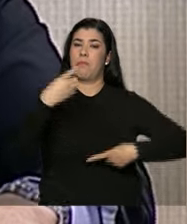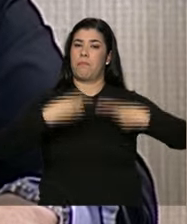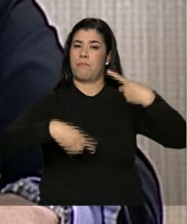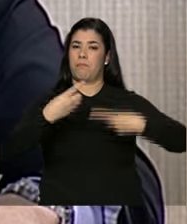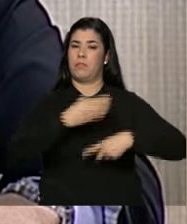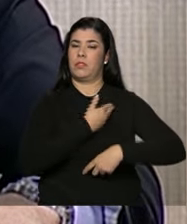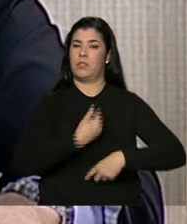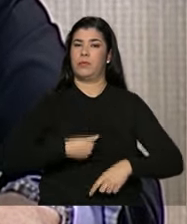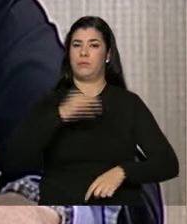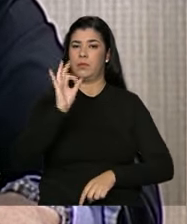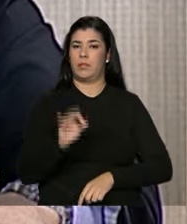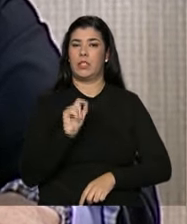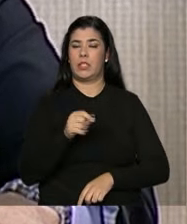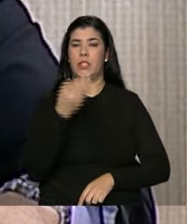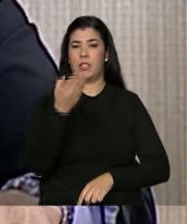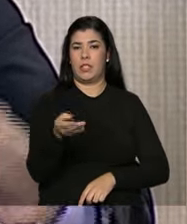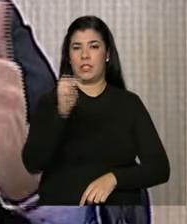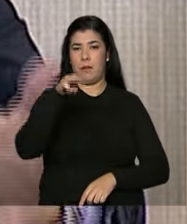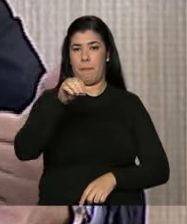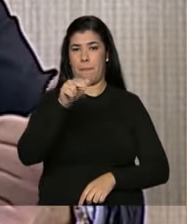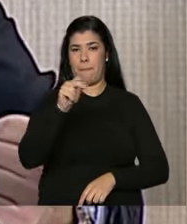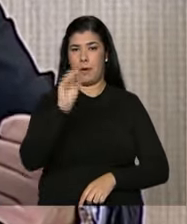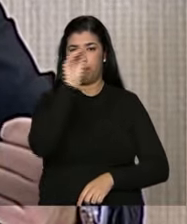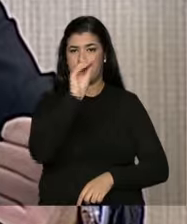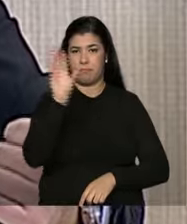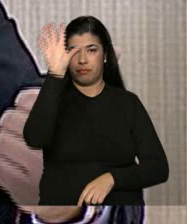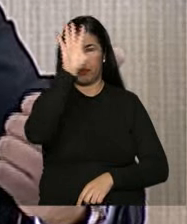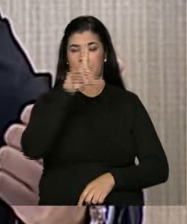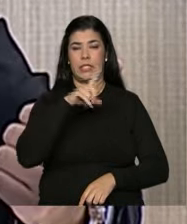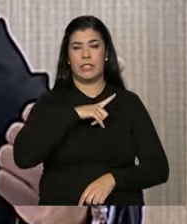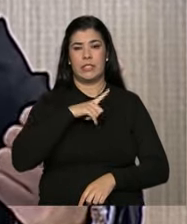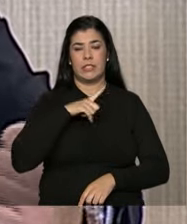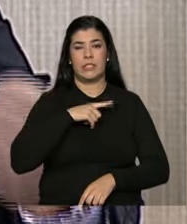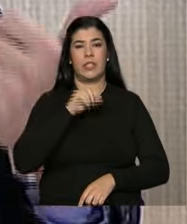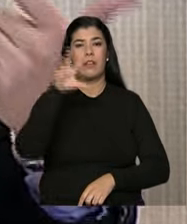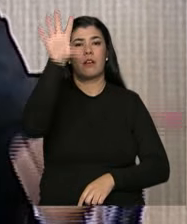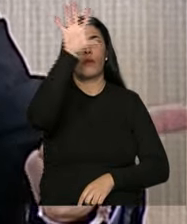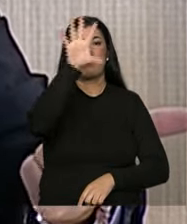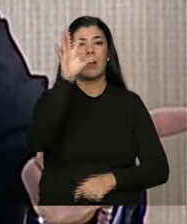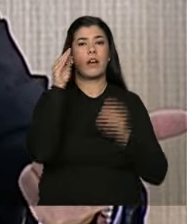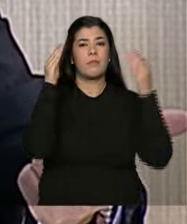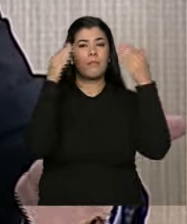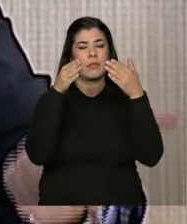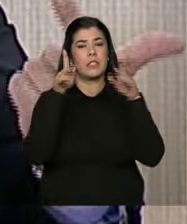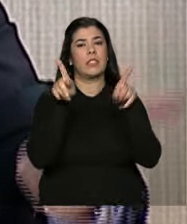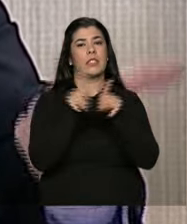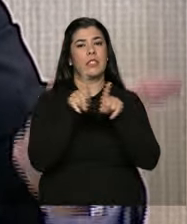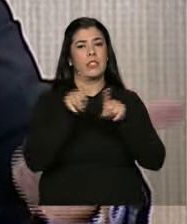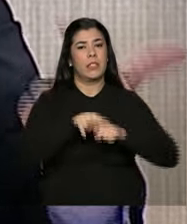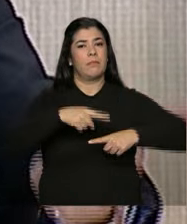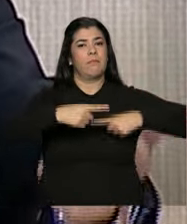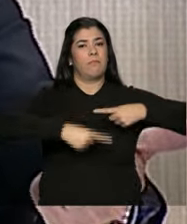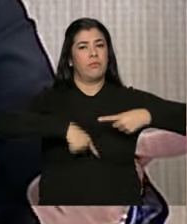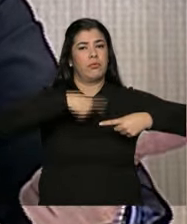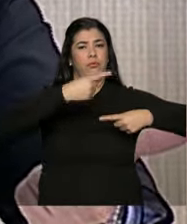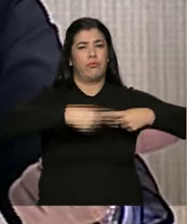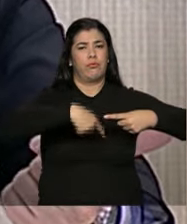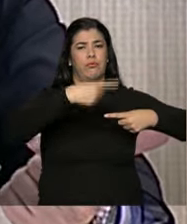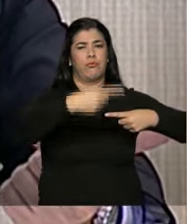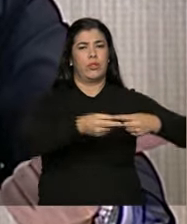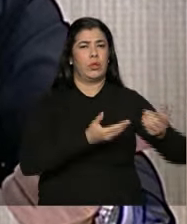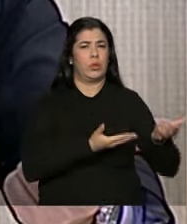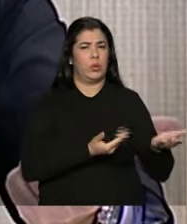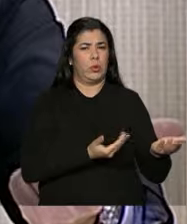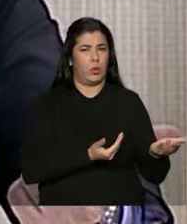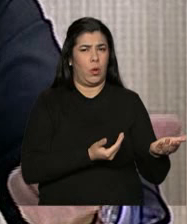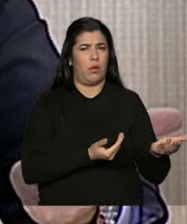o mapa ele apresenta uma questão fundamental. As mortes elas têm território, elas têm geração, são afetam muito